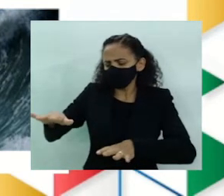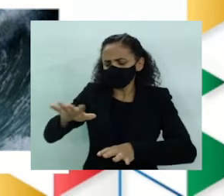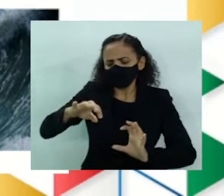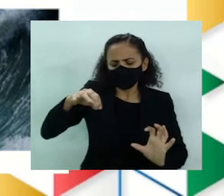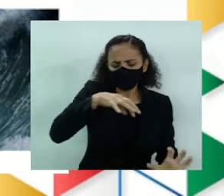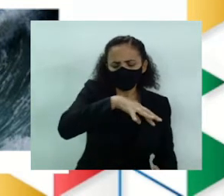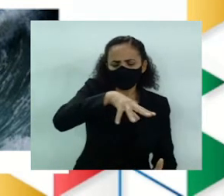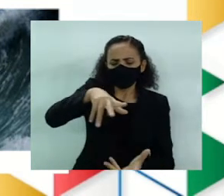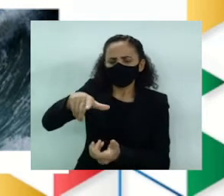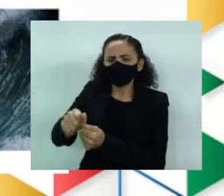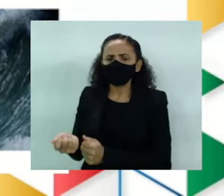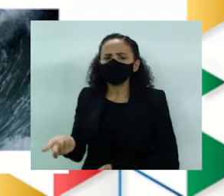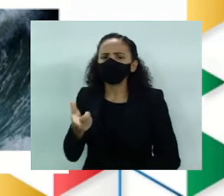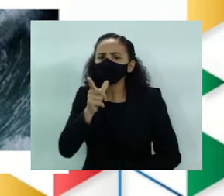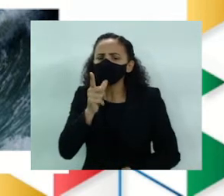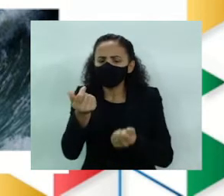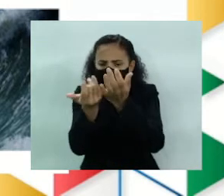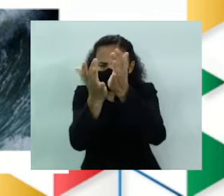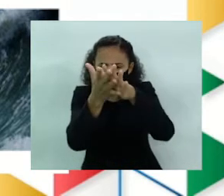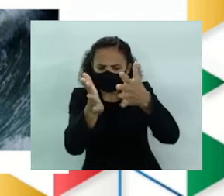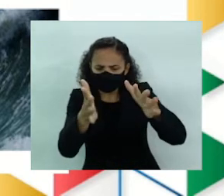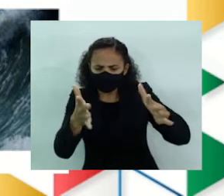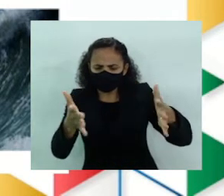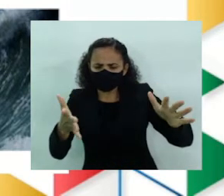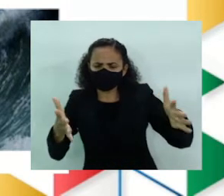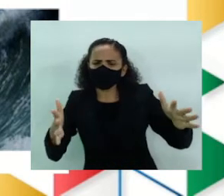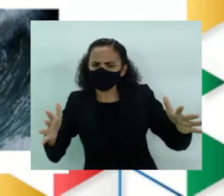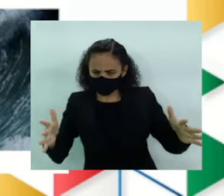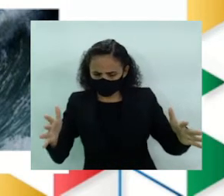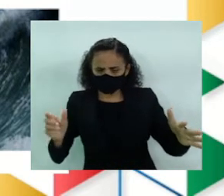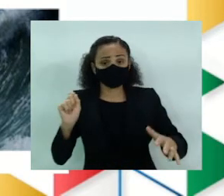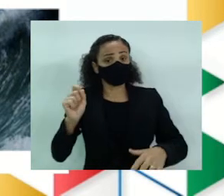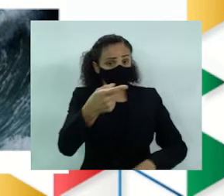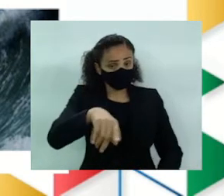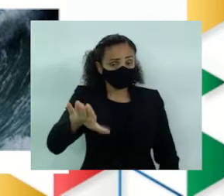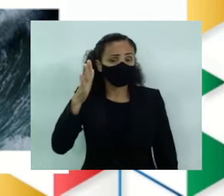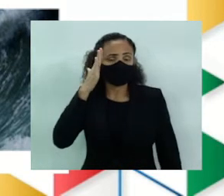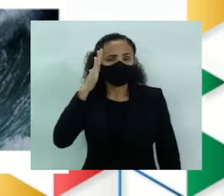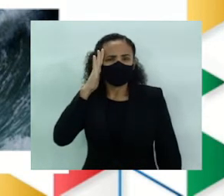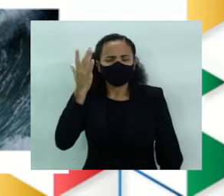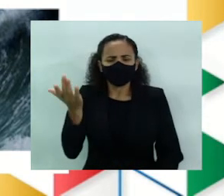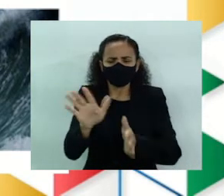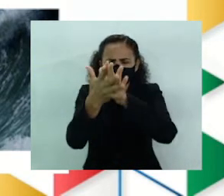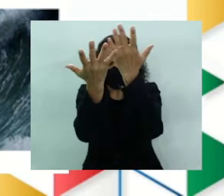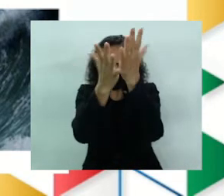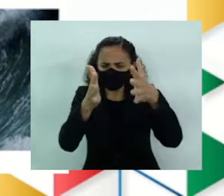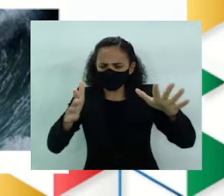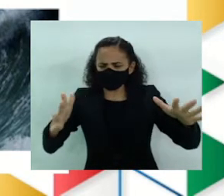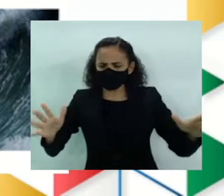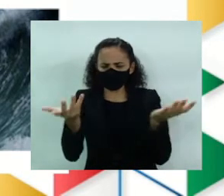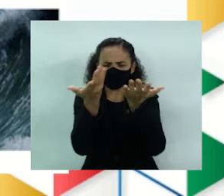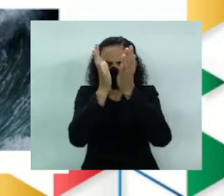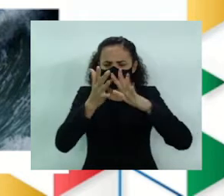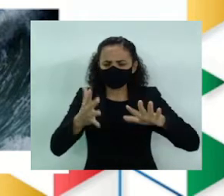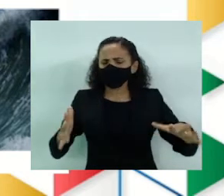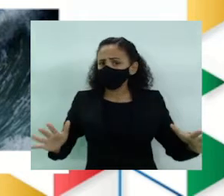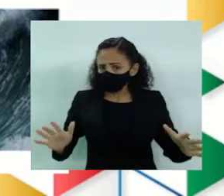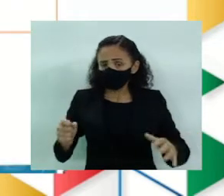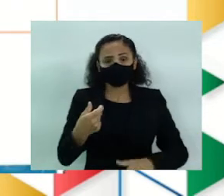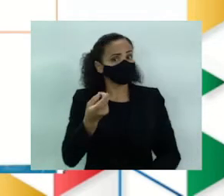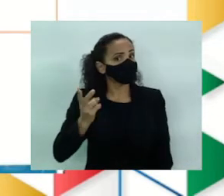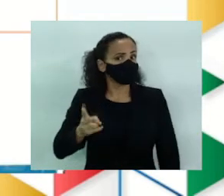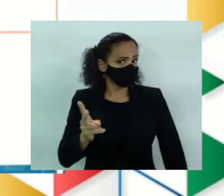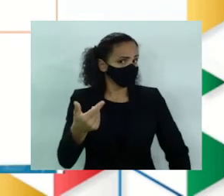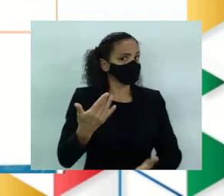certo? Dos maremotos, do acontecimento dos tsunamis, tá certo? Aquelas ondas gigantescas, ok? Vamos lá.